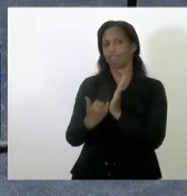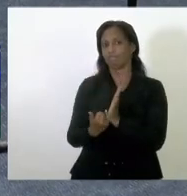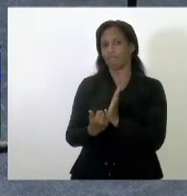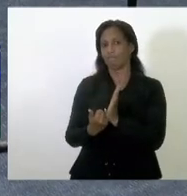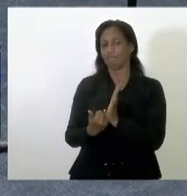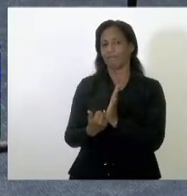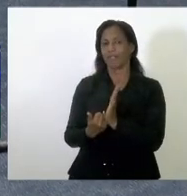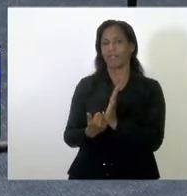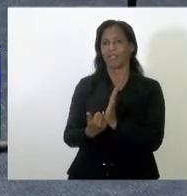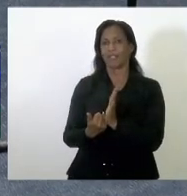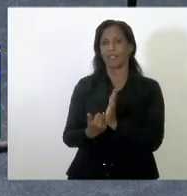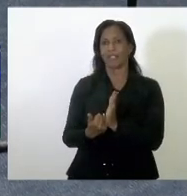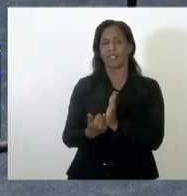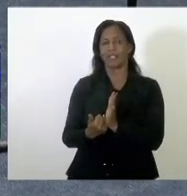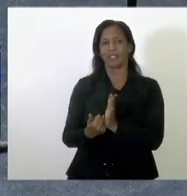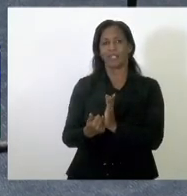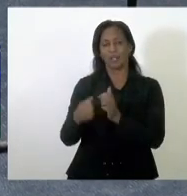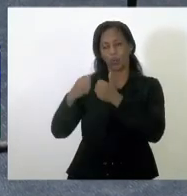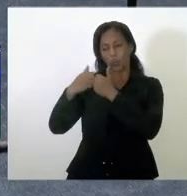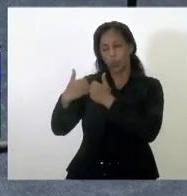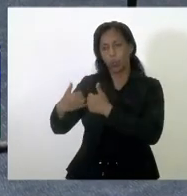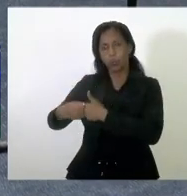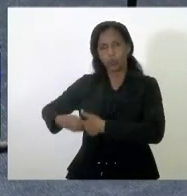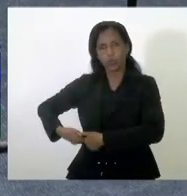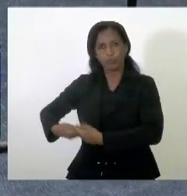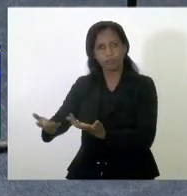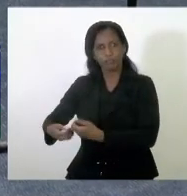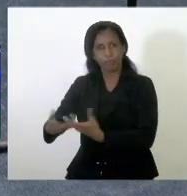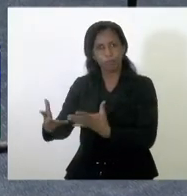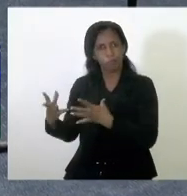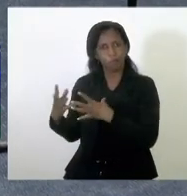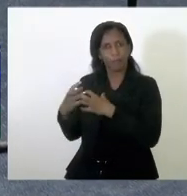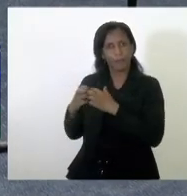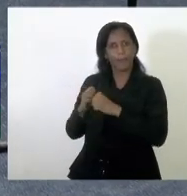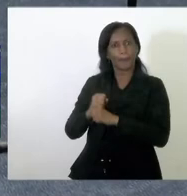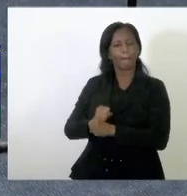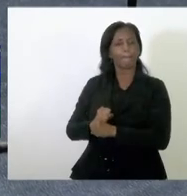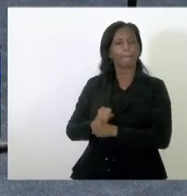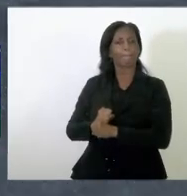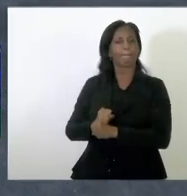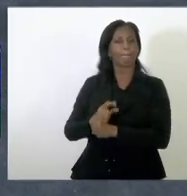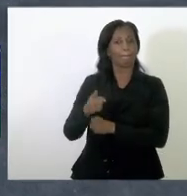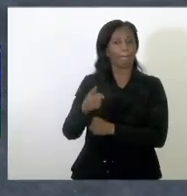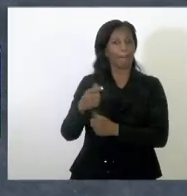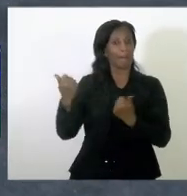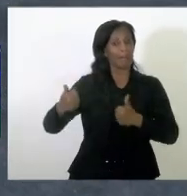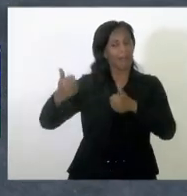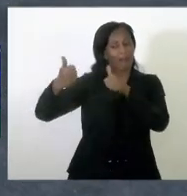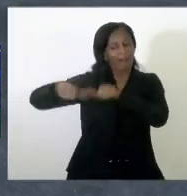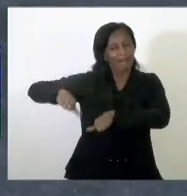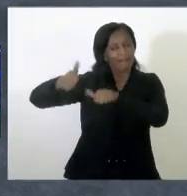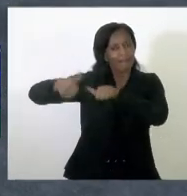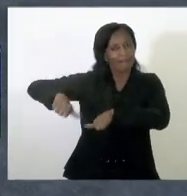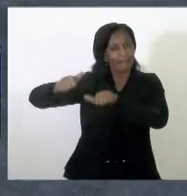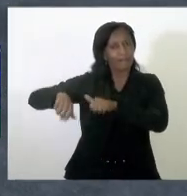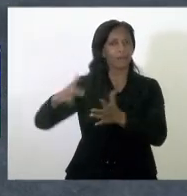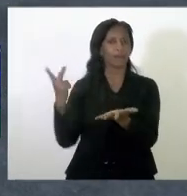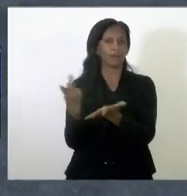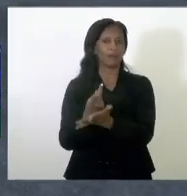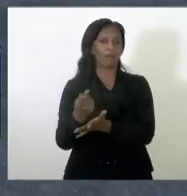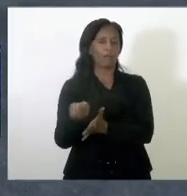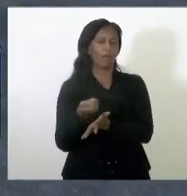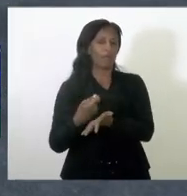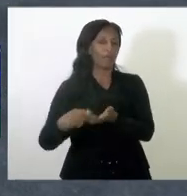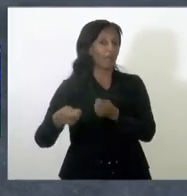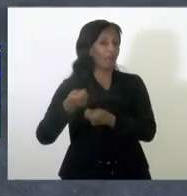apertando todo o seu gasto e todas as suas despesas. Agora, é fundamental que a gente analise efetivamente os efeitos da